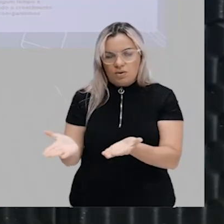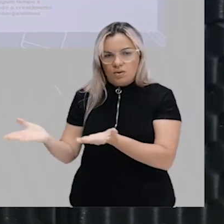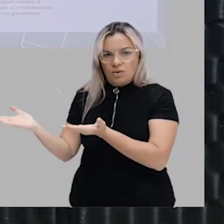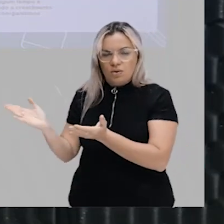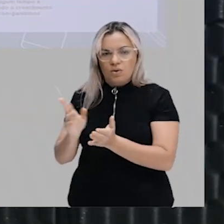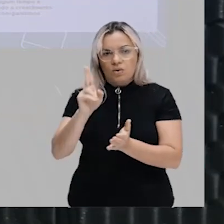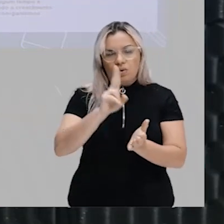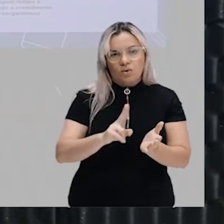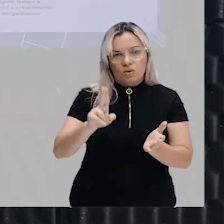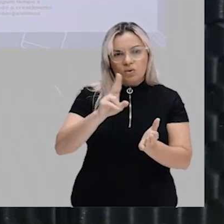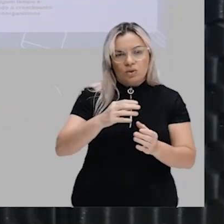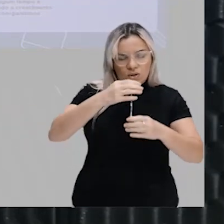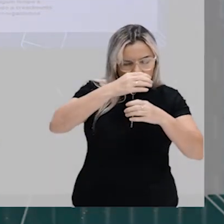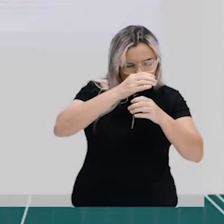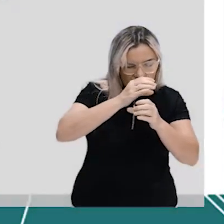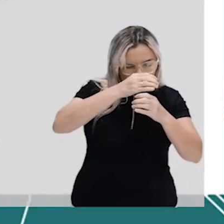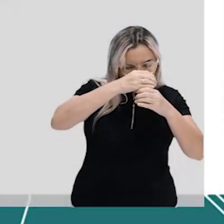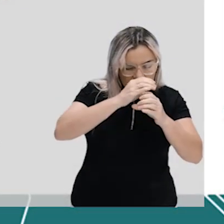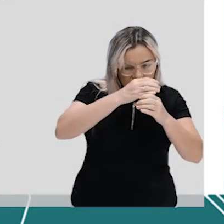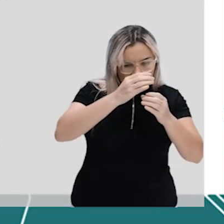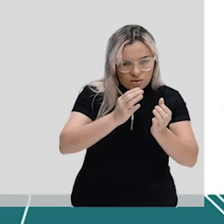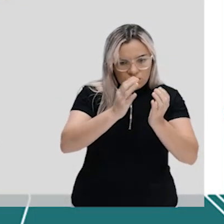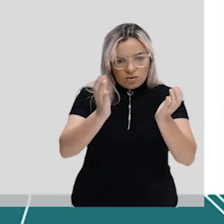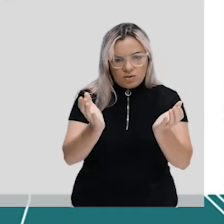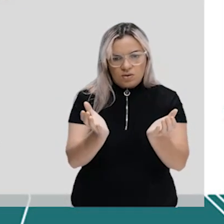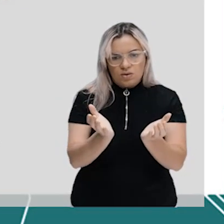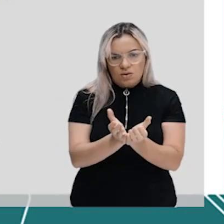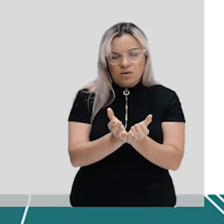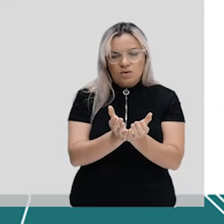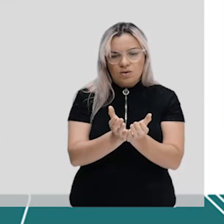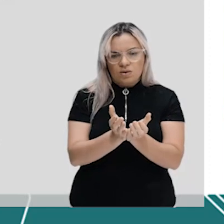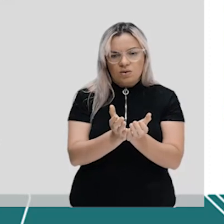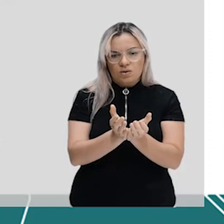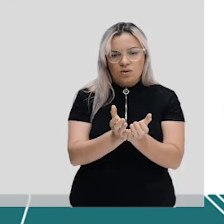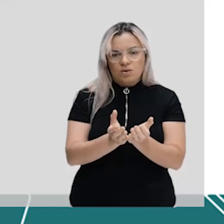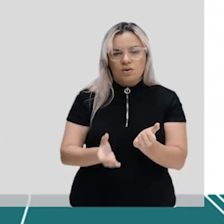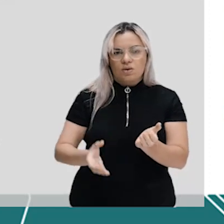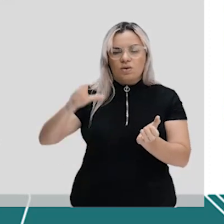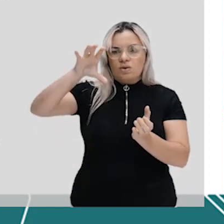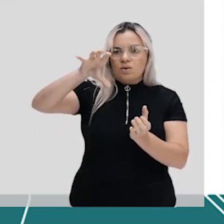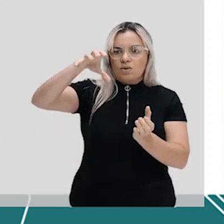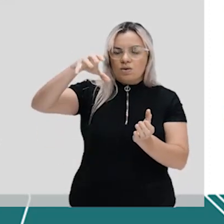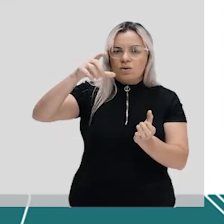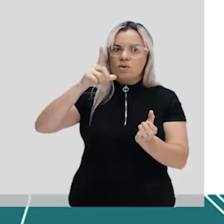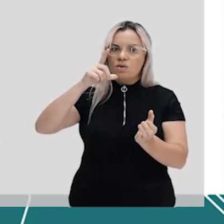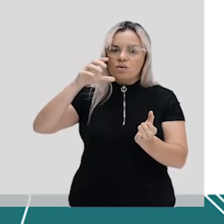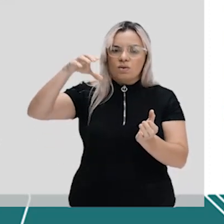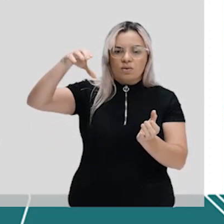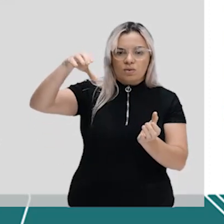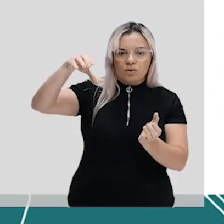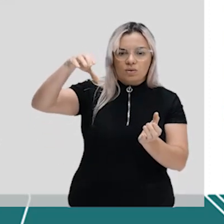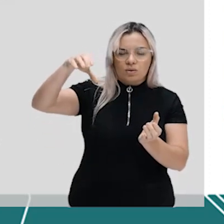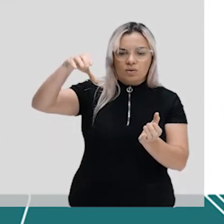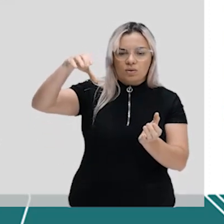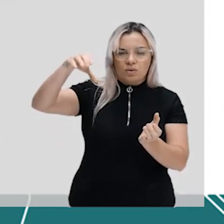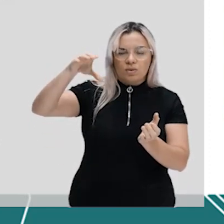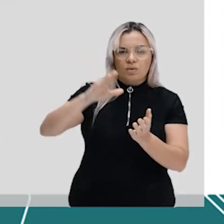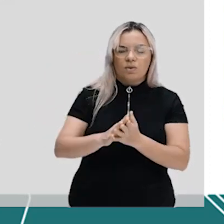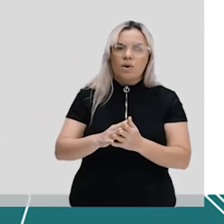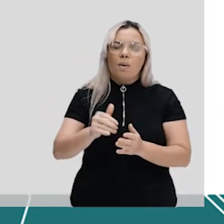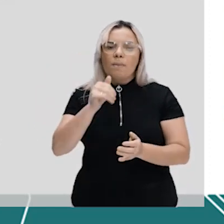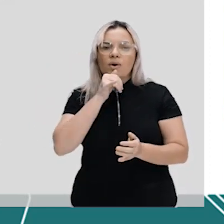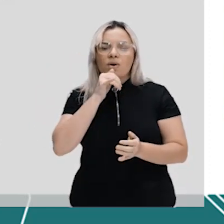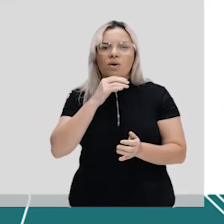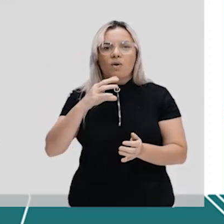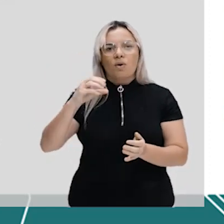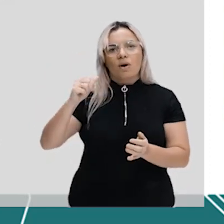em laboratório, e colocou dentro desse balão de vidro aqui um líquido nutritivo, um caldo de carne, por exemplo,